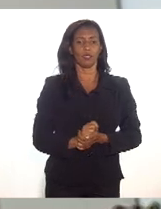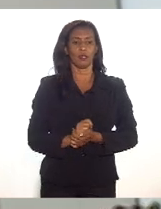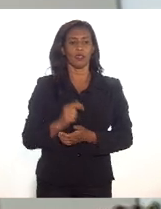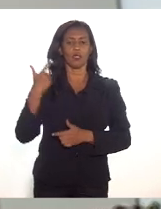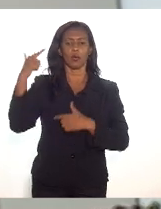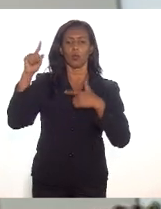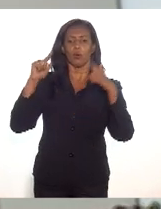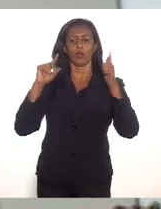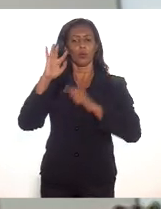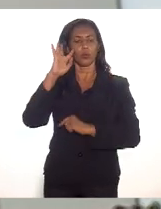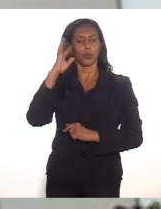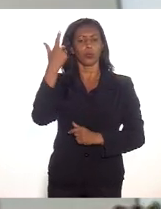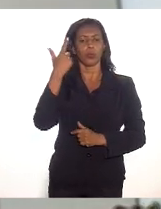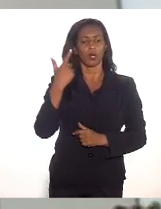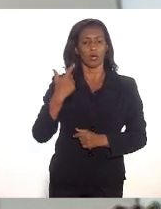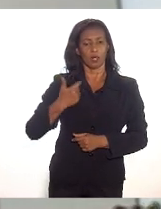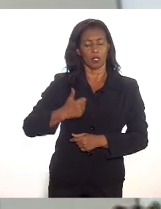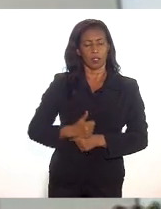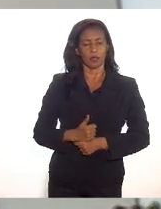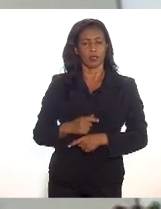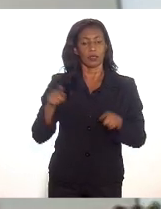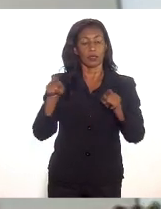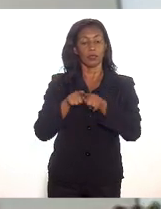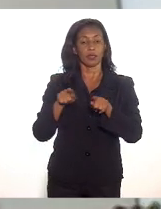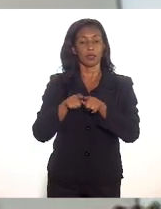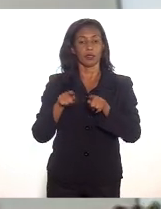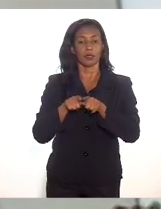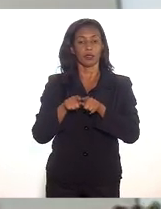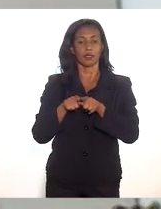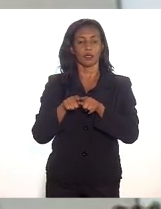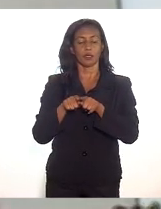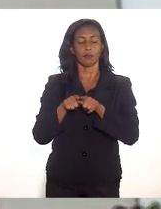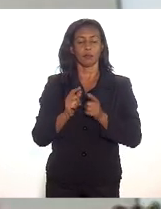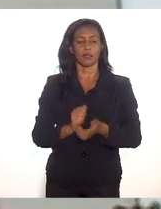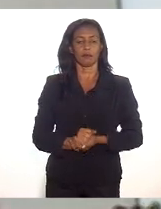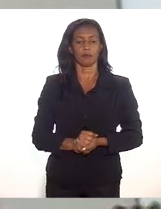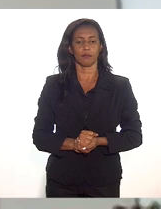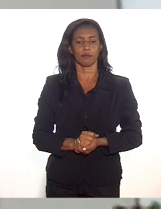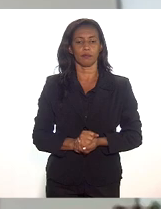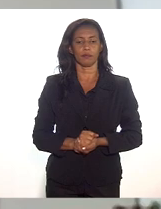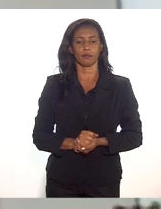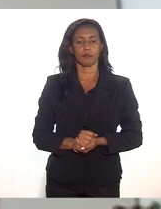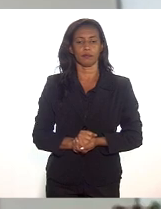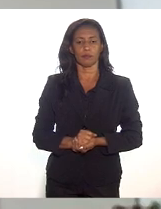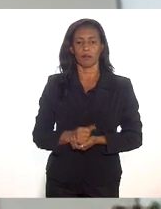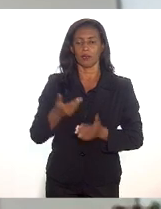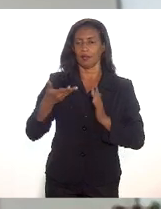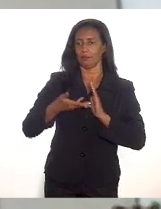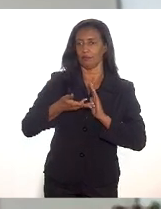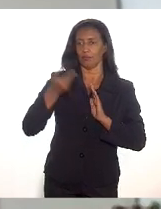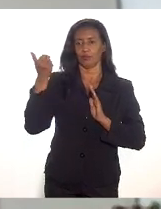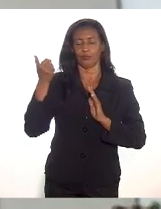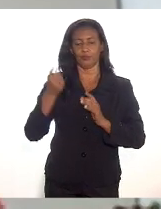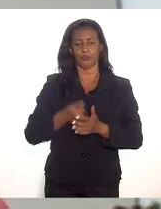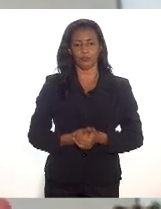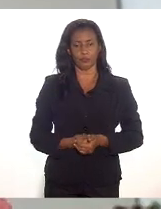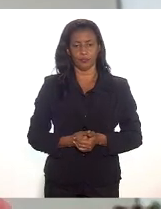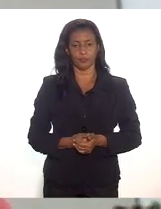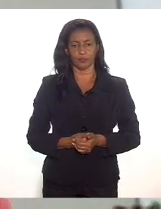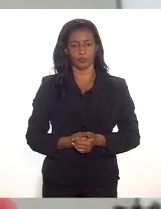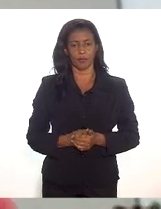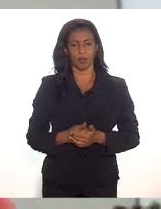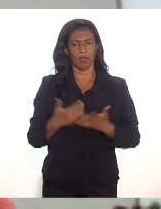outra decisão de primeira instância também estaria suspensa previamente. Não obstante